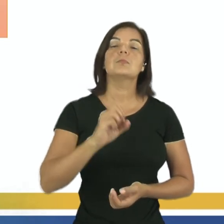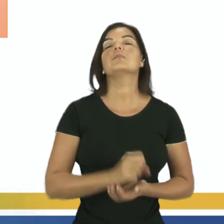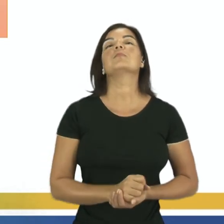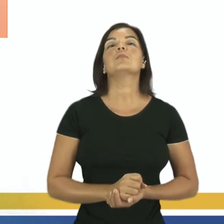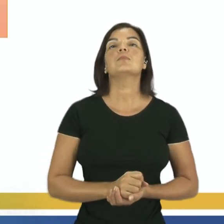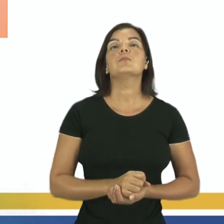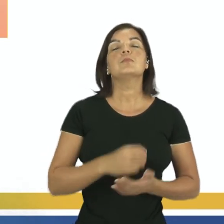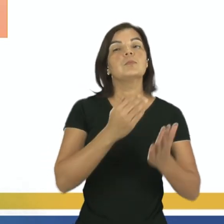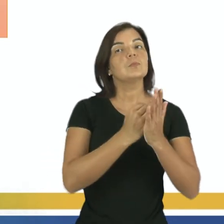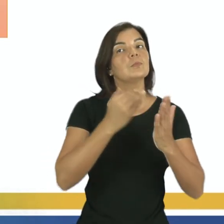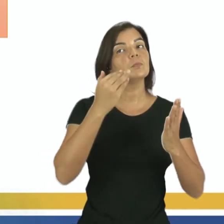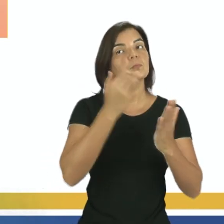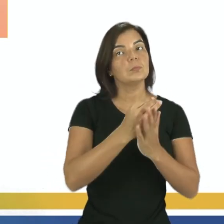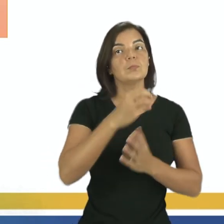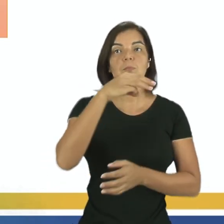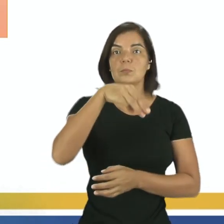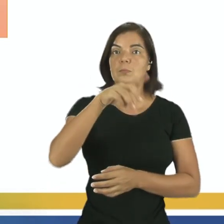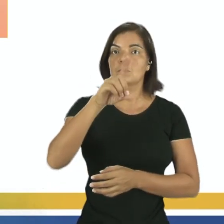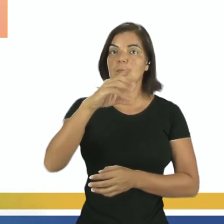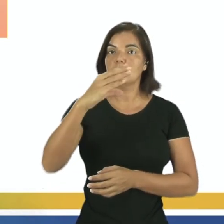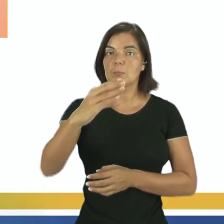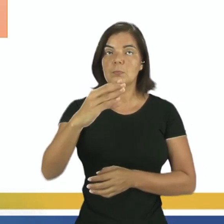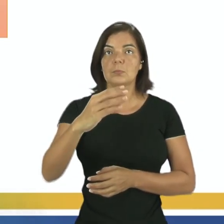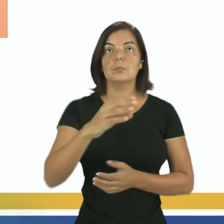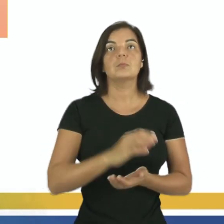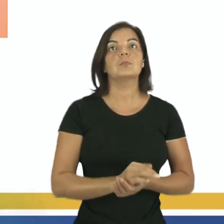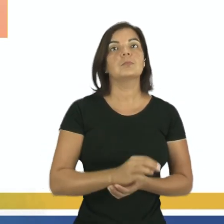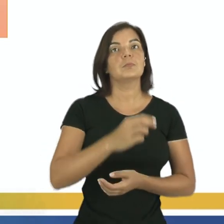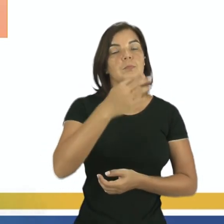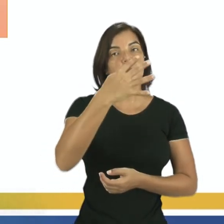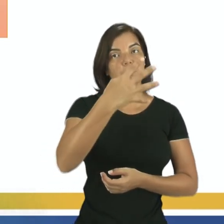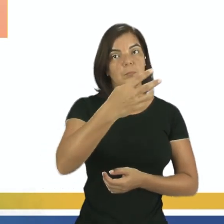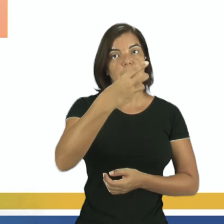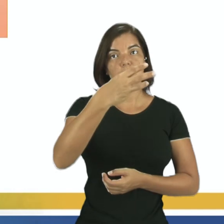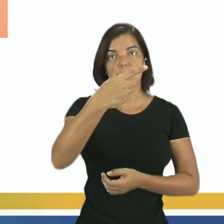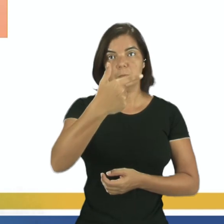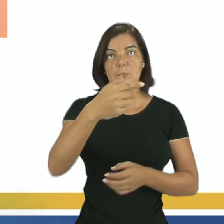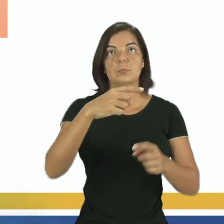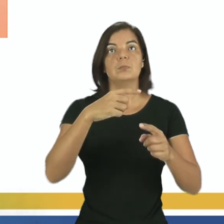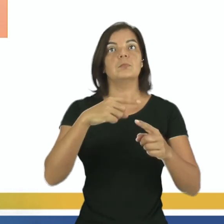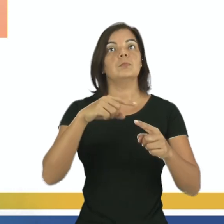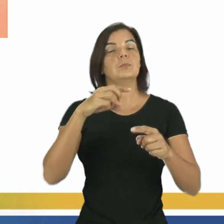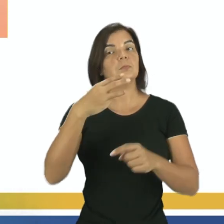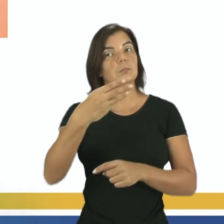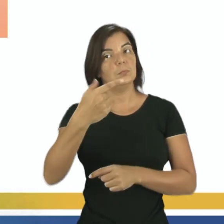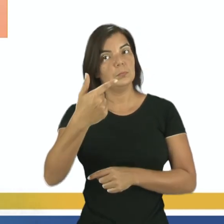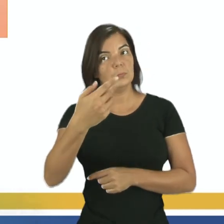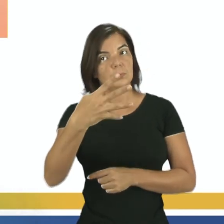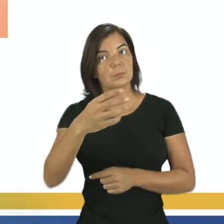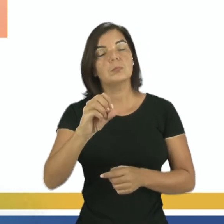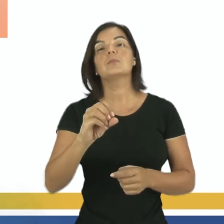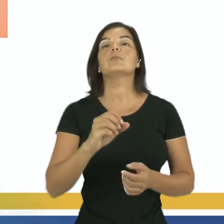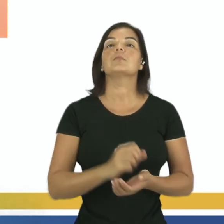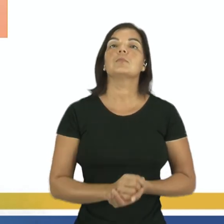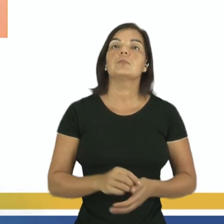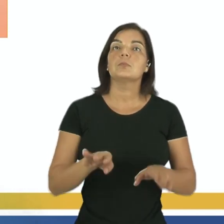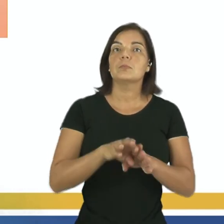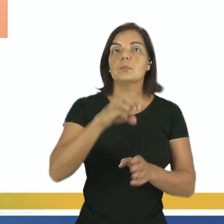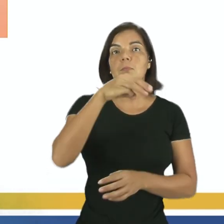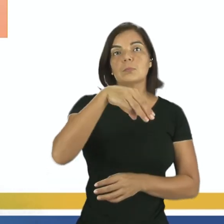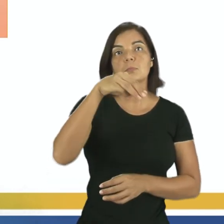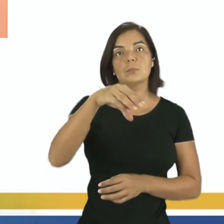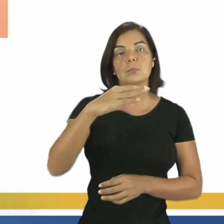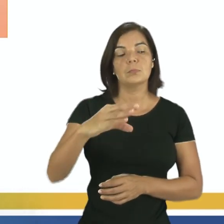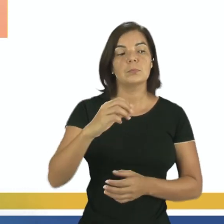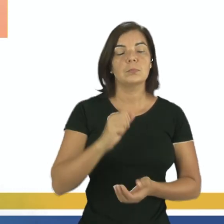o maior divisor comum entre 432 e 240, certo? E o MMC,